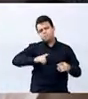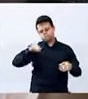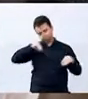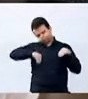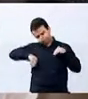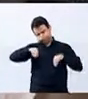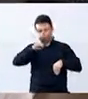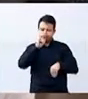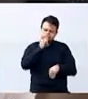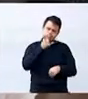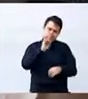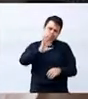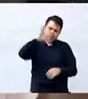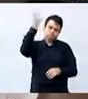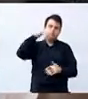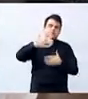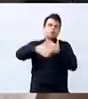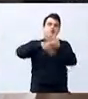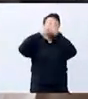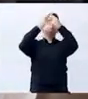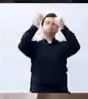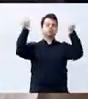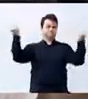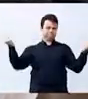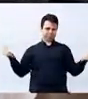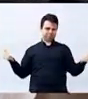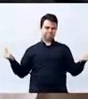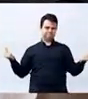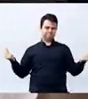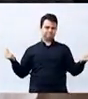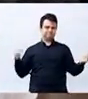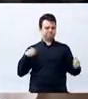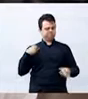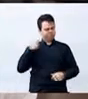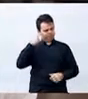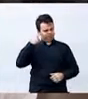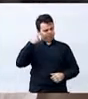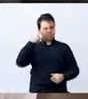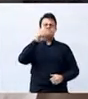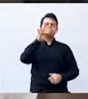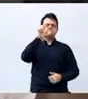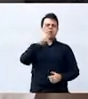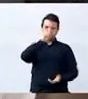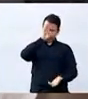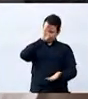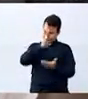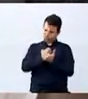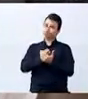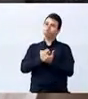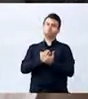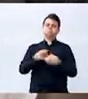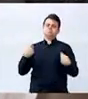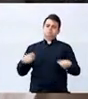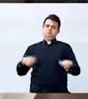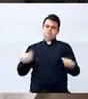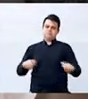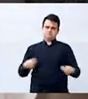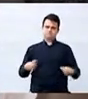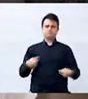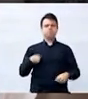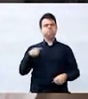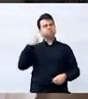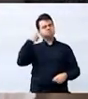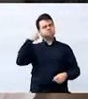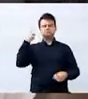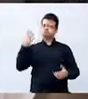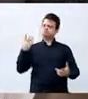uma tristeza, mas passa rapidinho. E a gente tem que ter muita fé, claro, né? Com tudo isso, eu